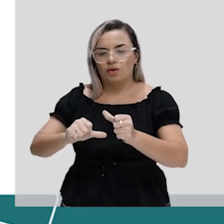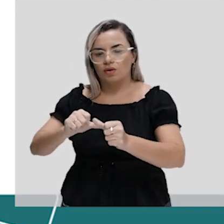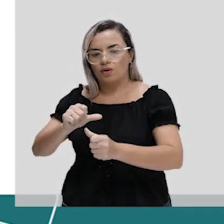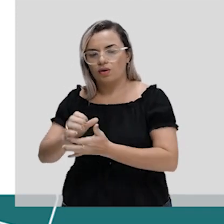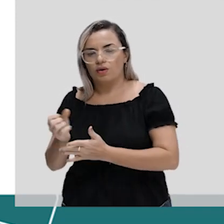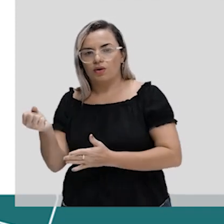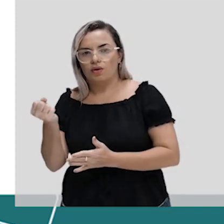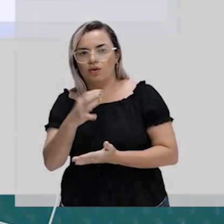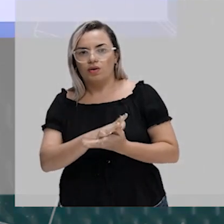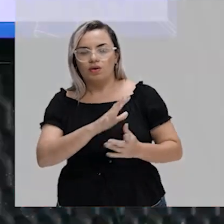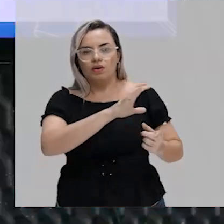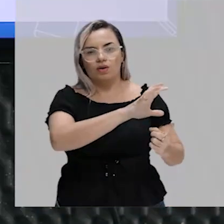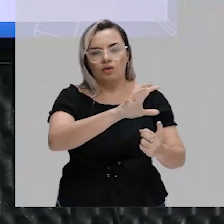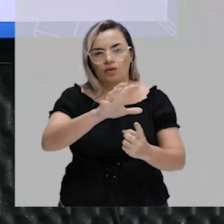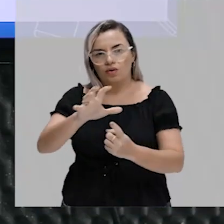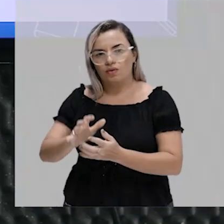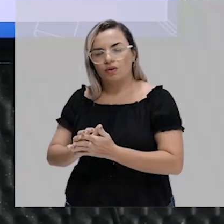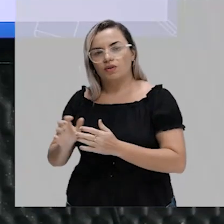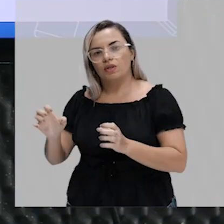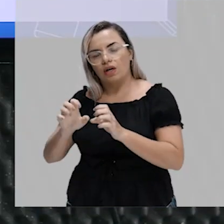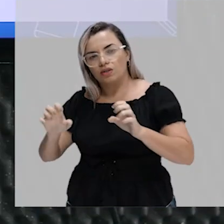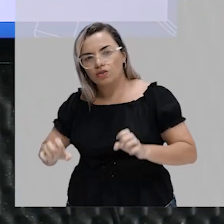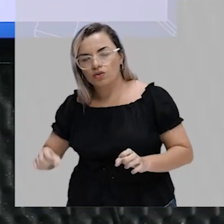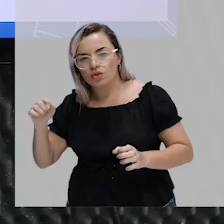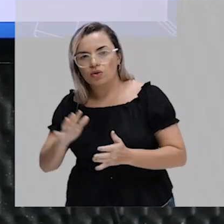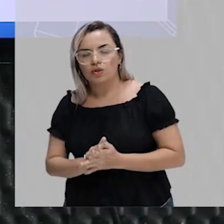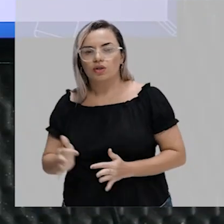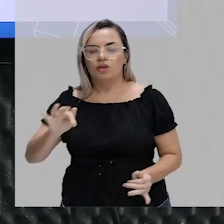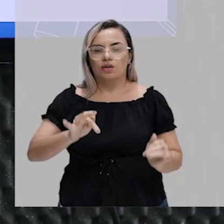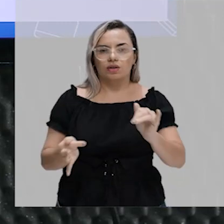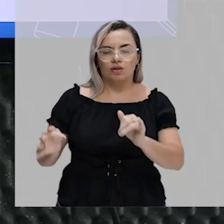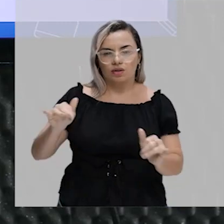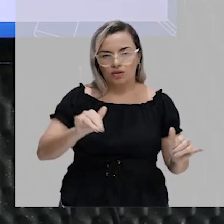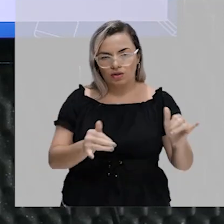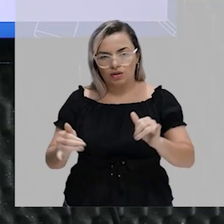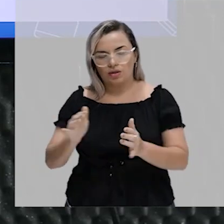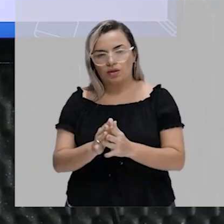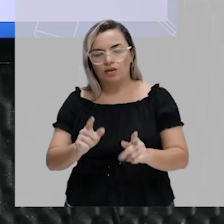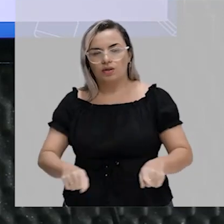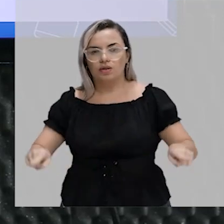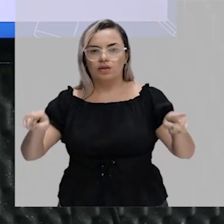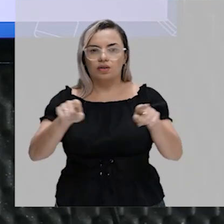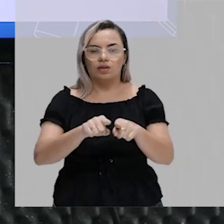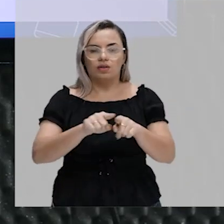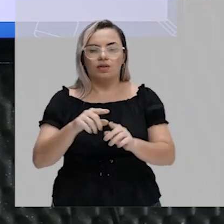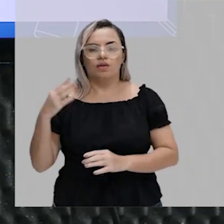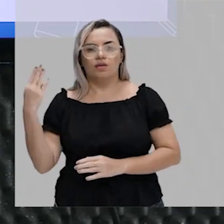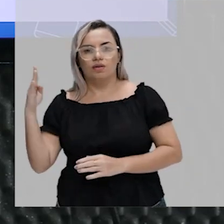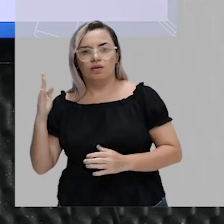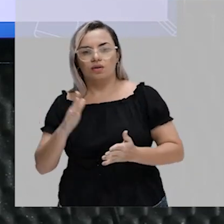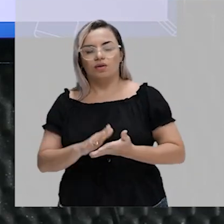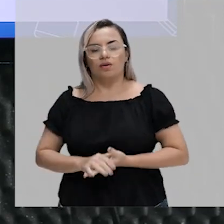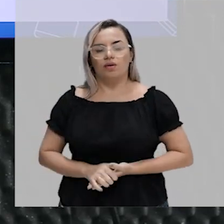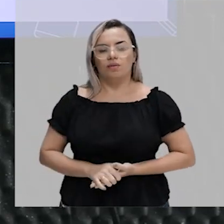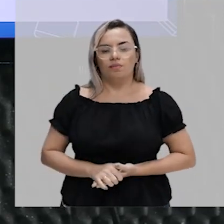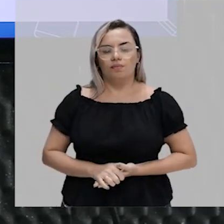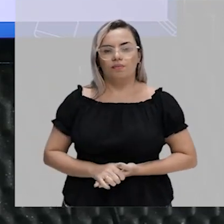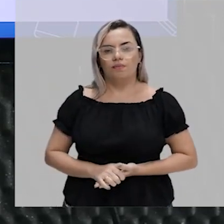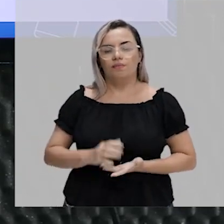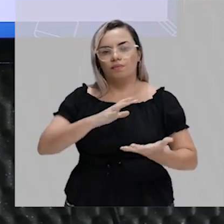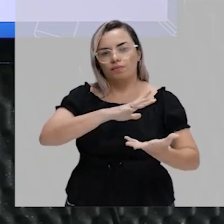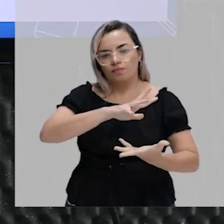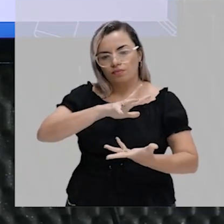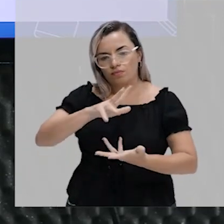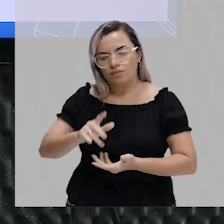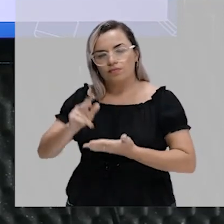de fatores físicos, fatores químicos e fatores biológicos, tá? Então, é um planeta